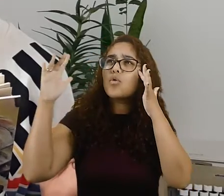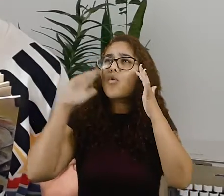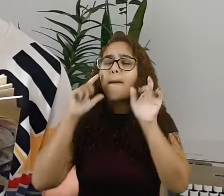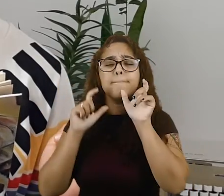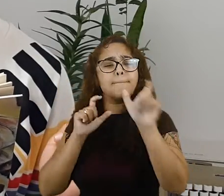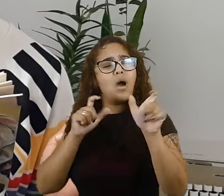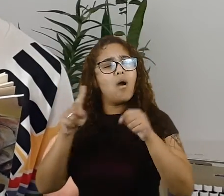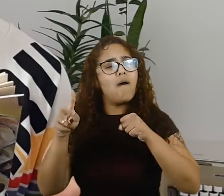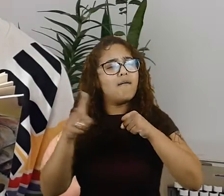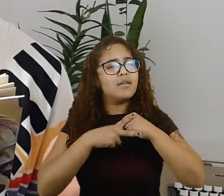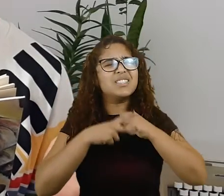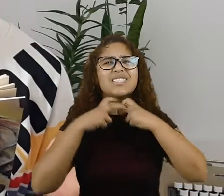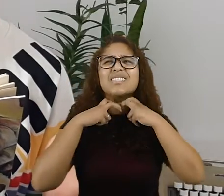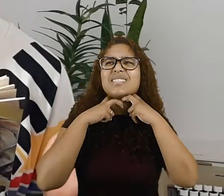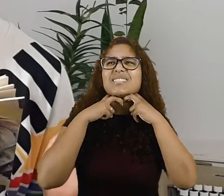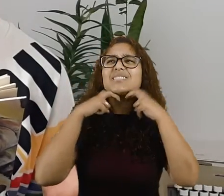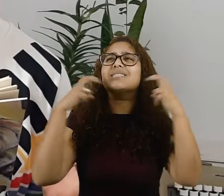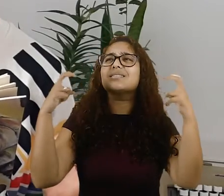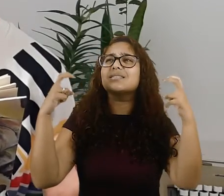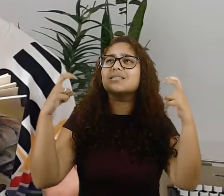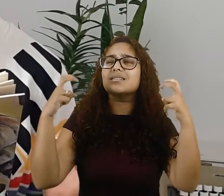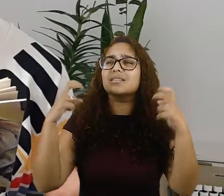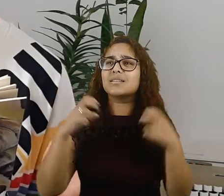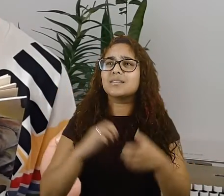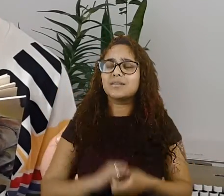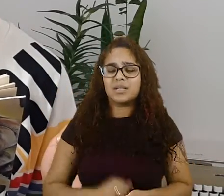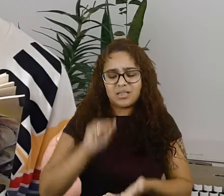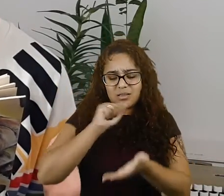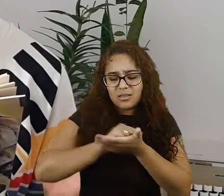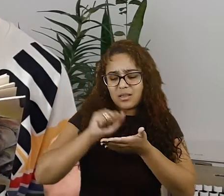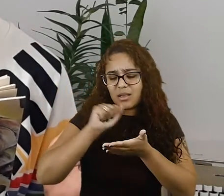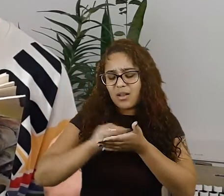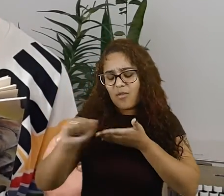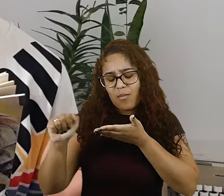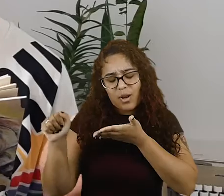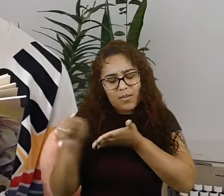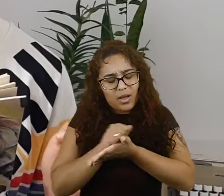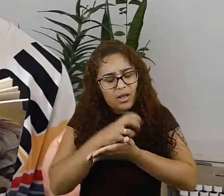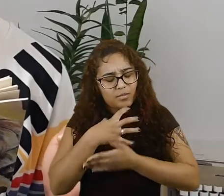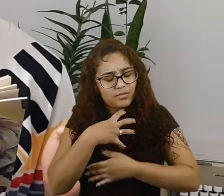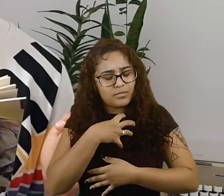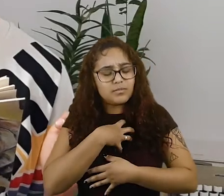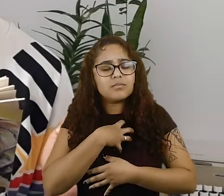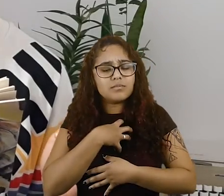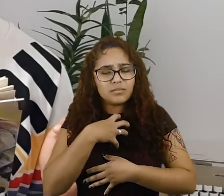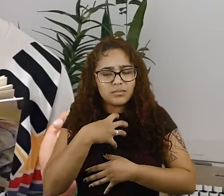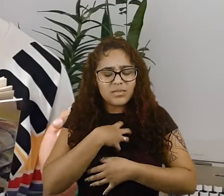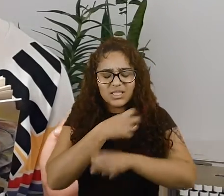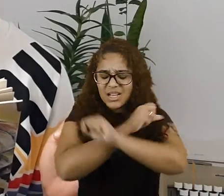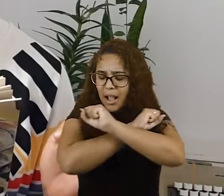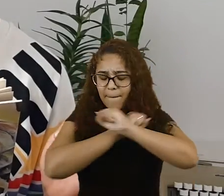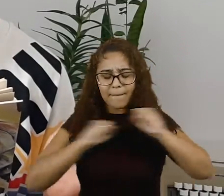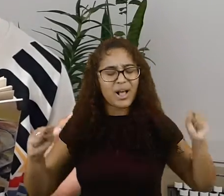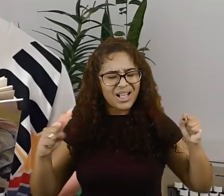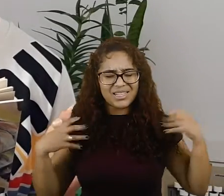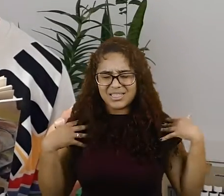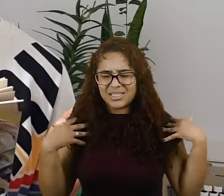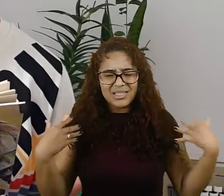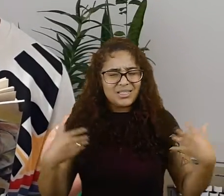sou interpretações de verbos e grito na letra ipsiliteris. Escrevo para apagar o que